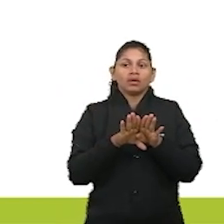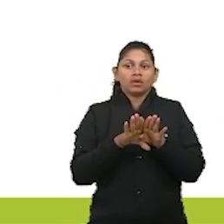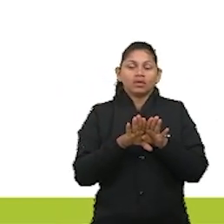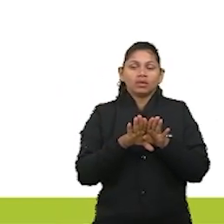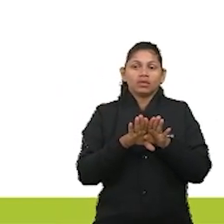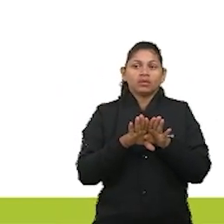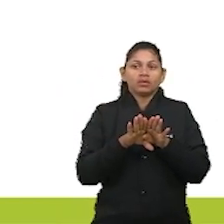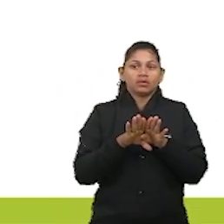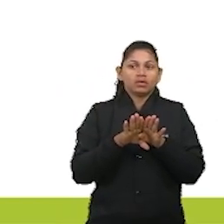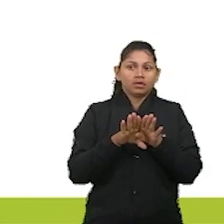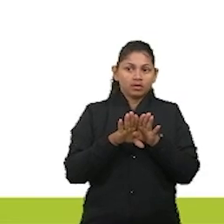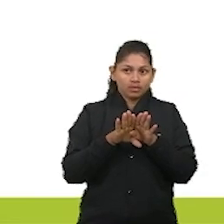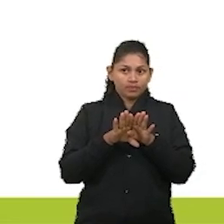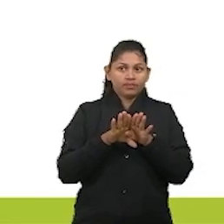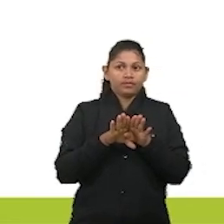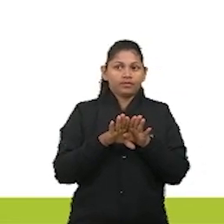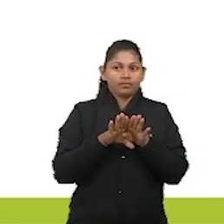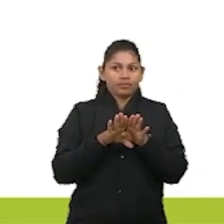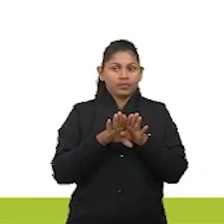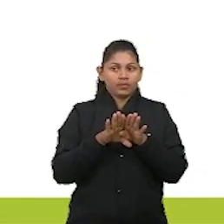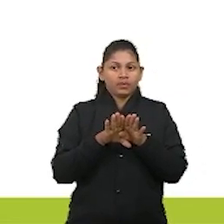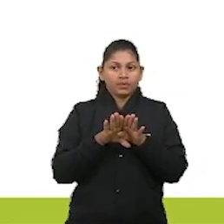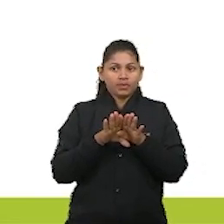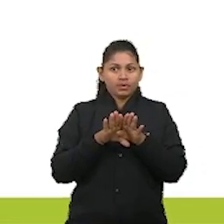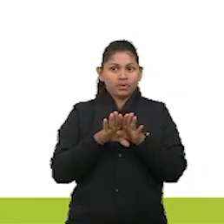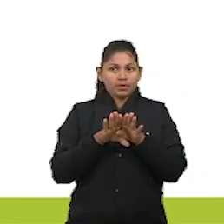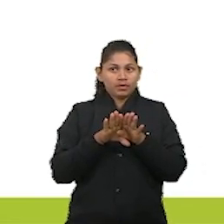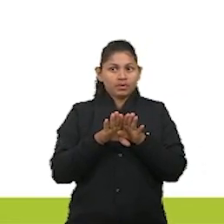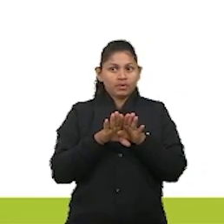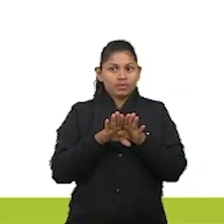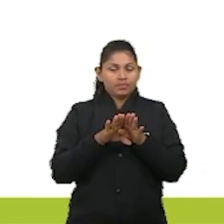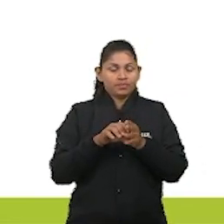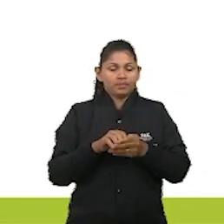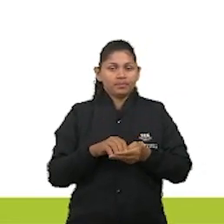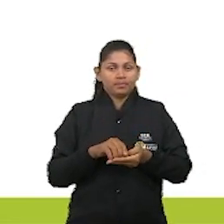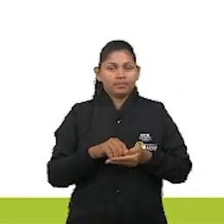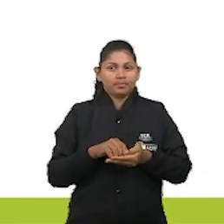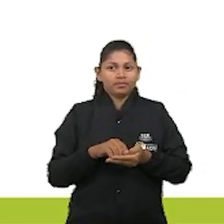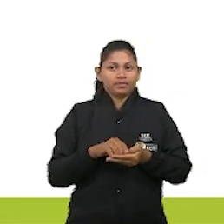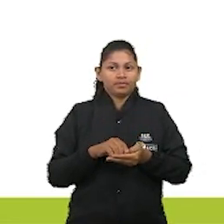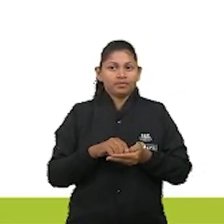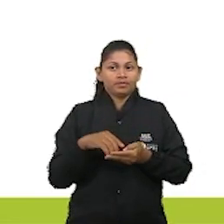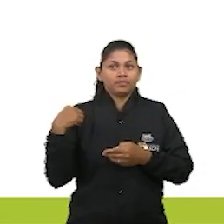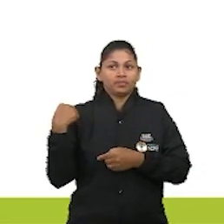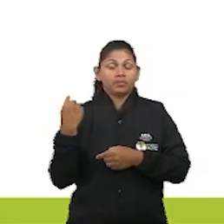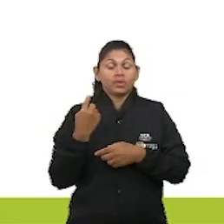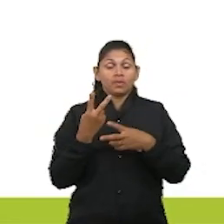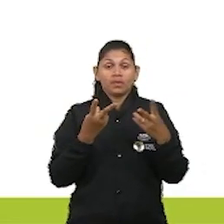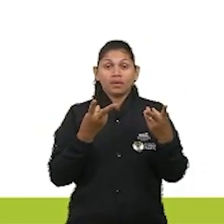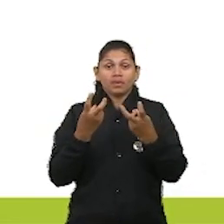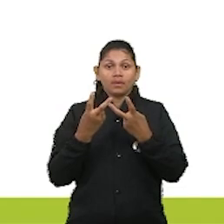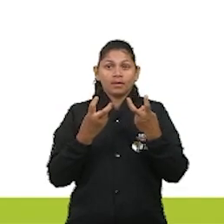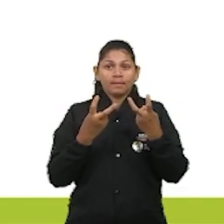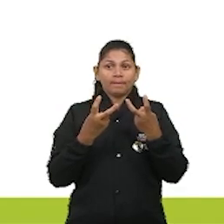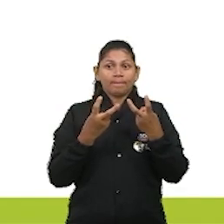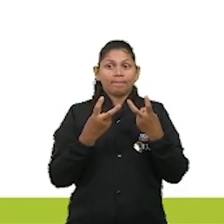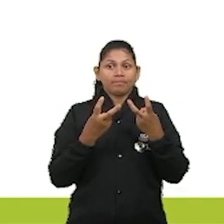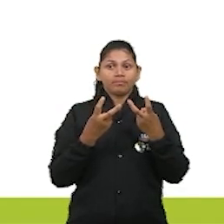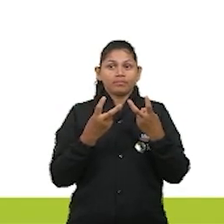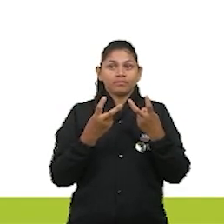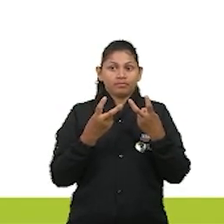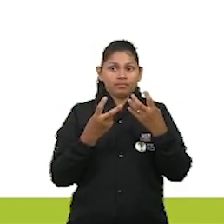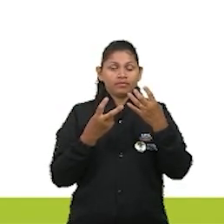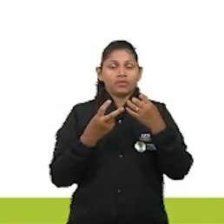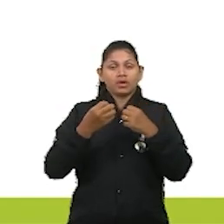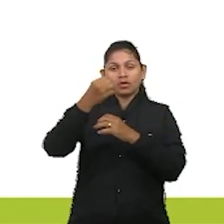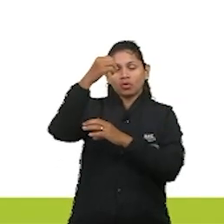tá? Tanto que está em vermelho. Nós podemos ver aqui desse circuito, né, que é